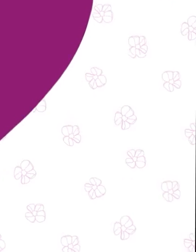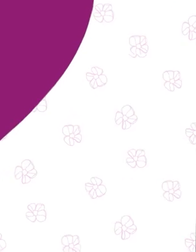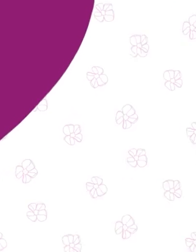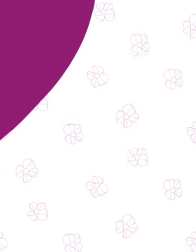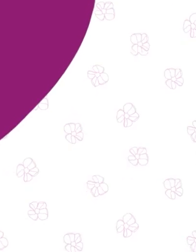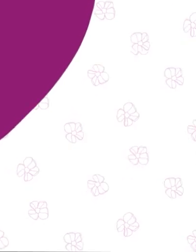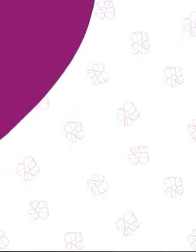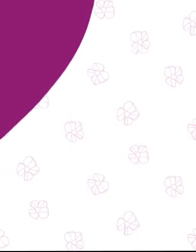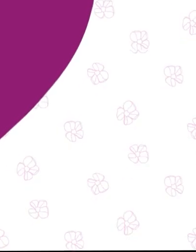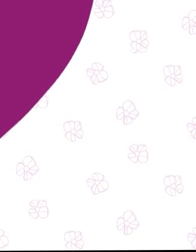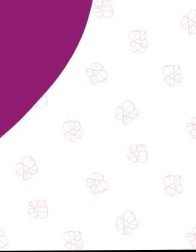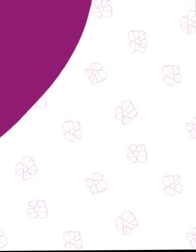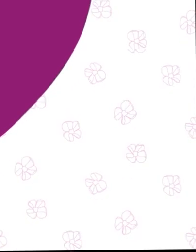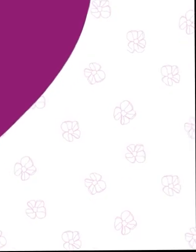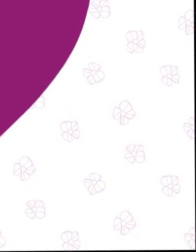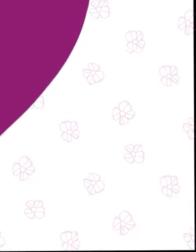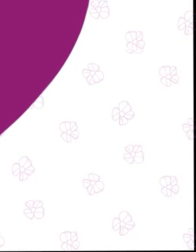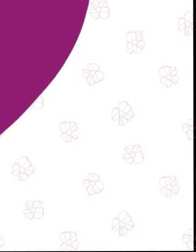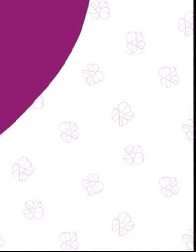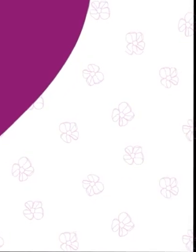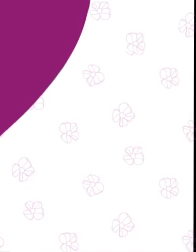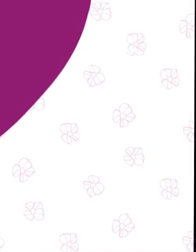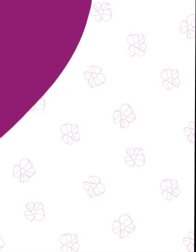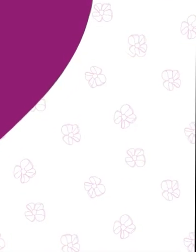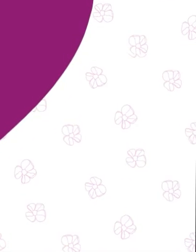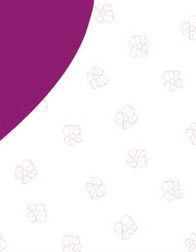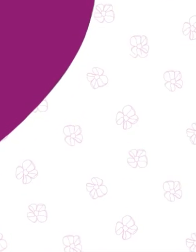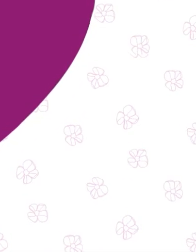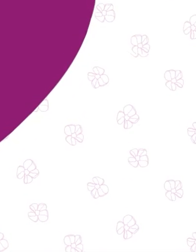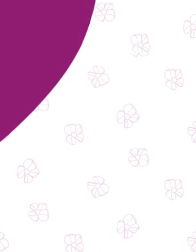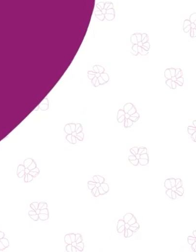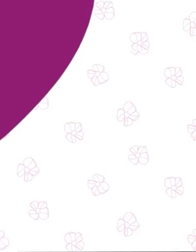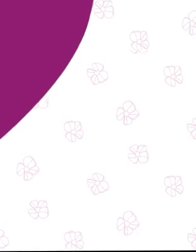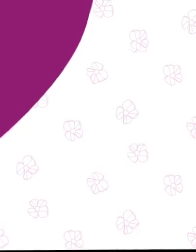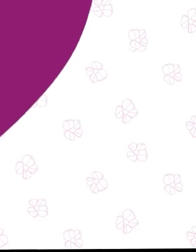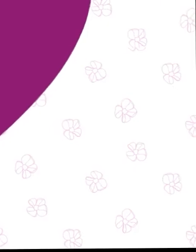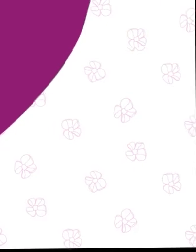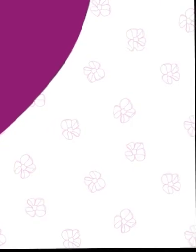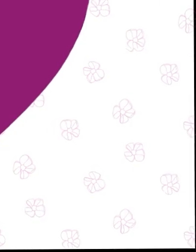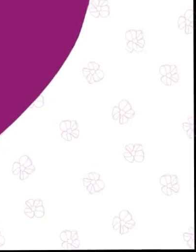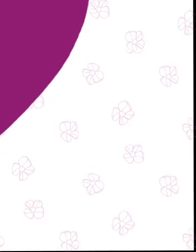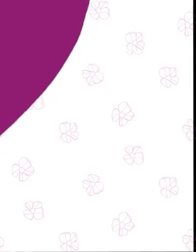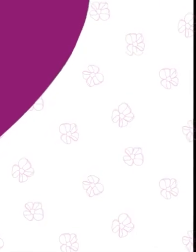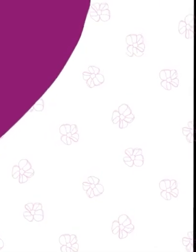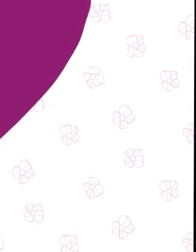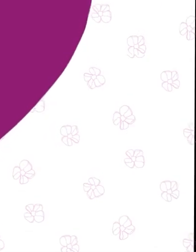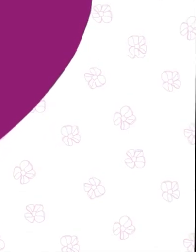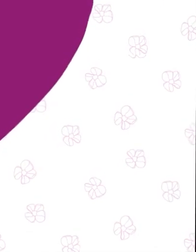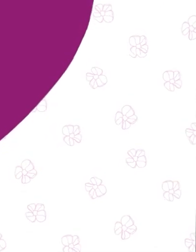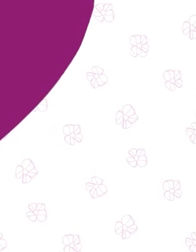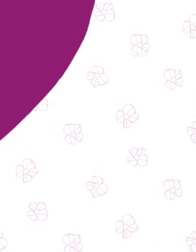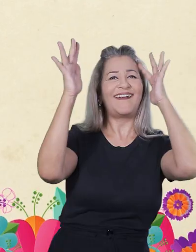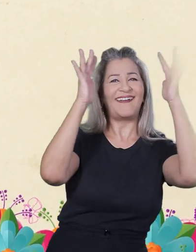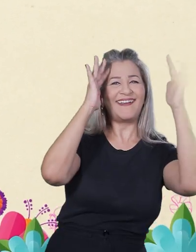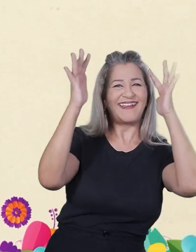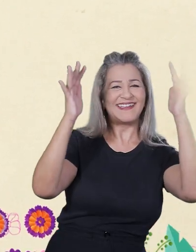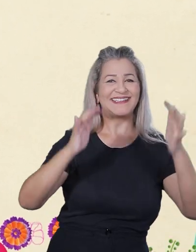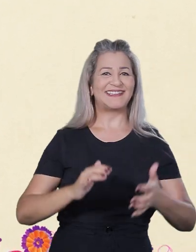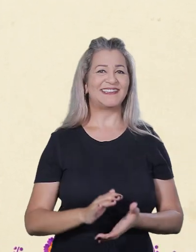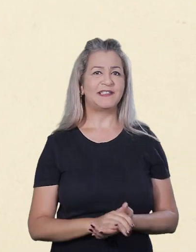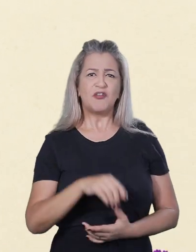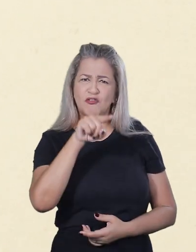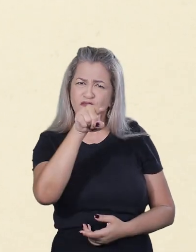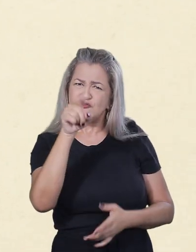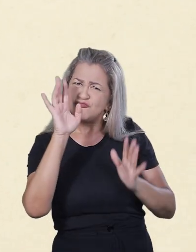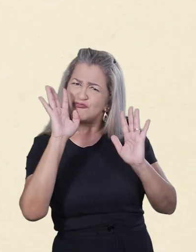O folclore é um jeito divertido de aprender sobre a história, a cultura e as tradições de um povo. Você